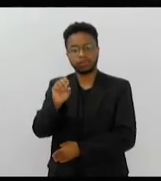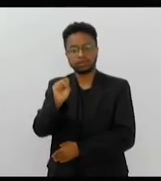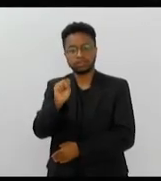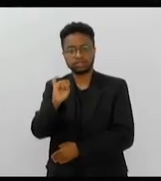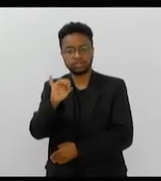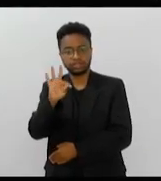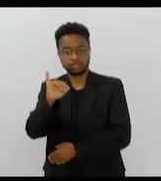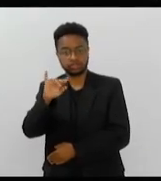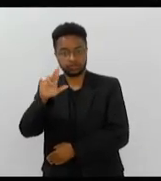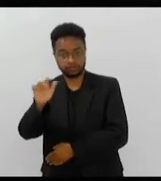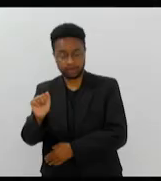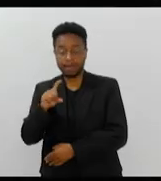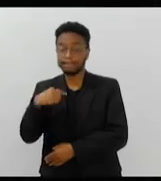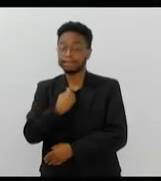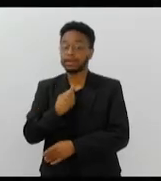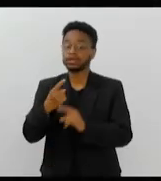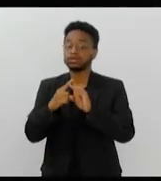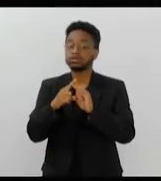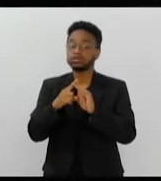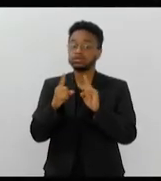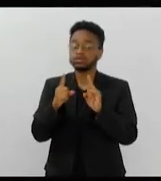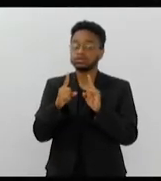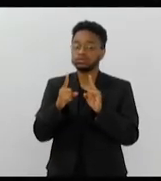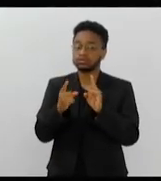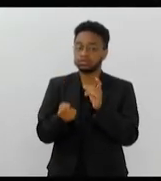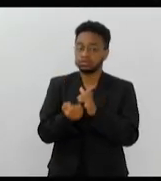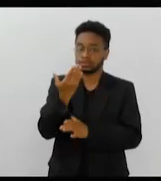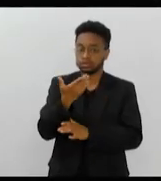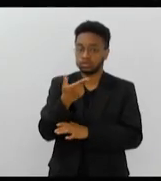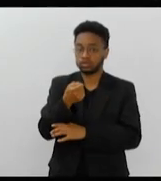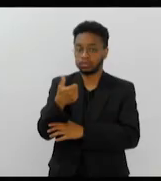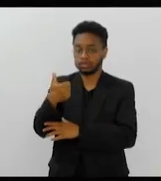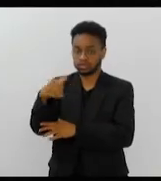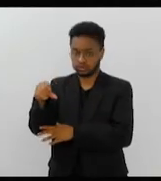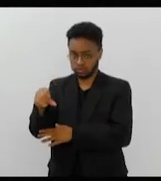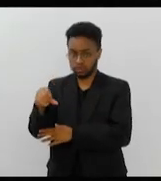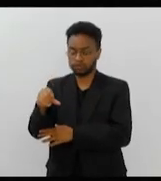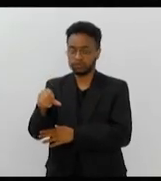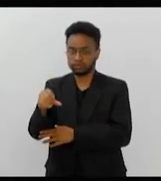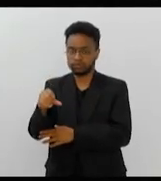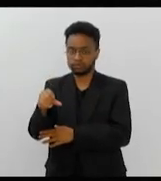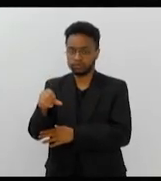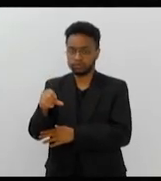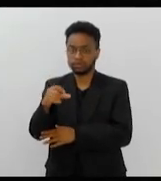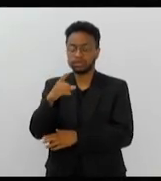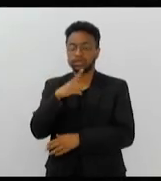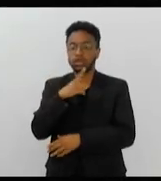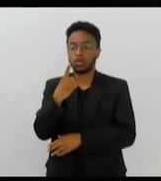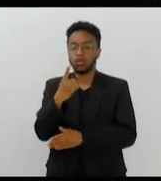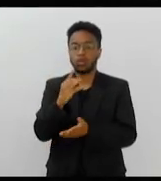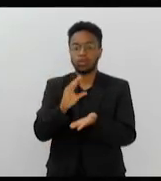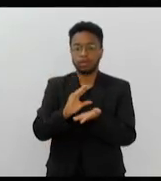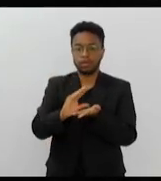elas nasceram no ano de 19, com uma emenda